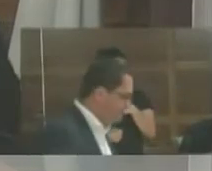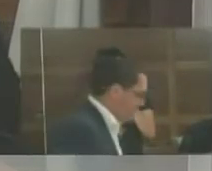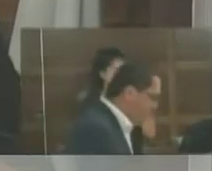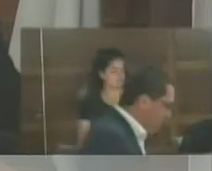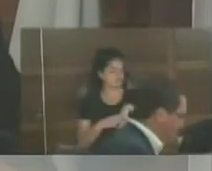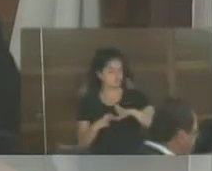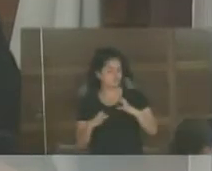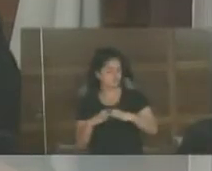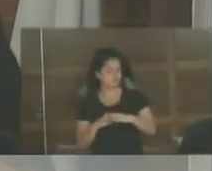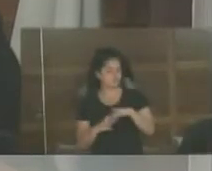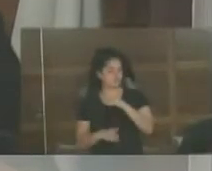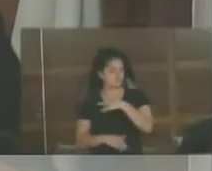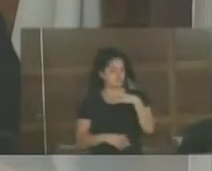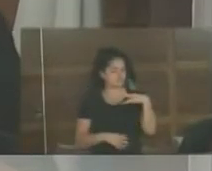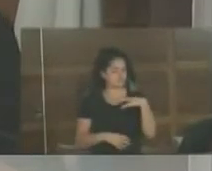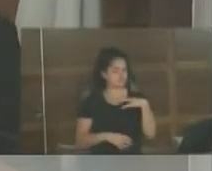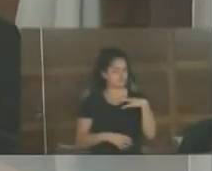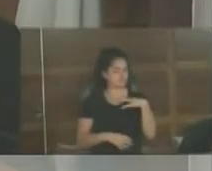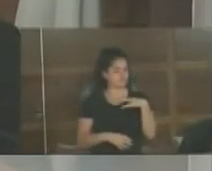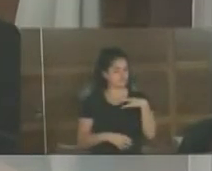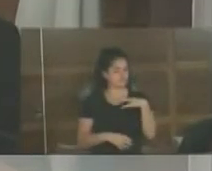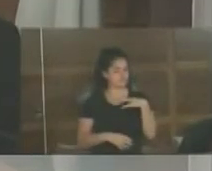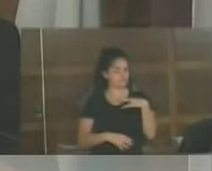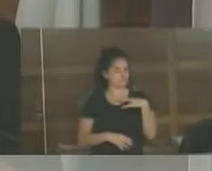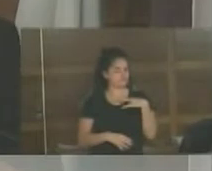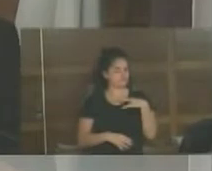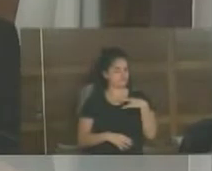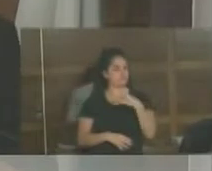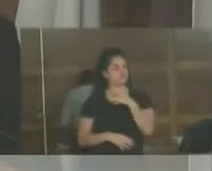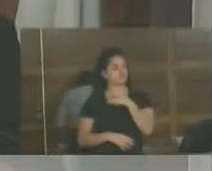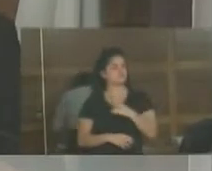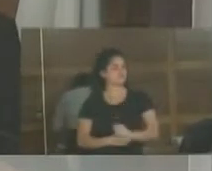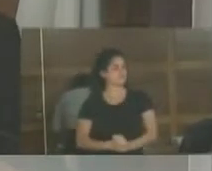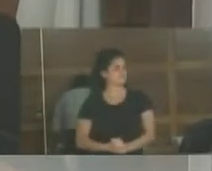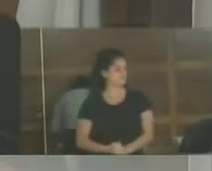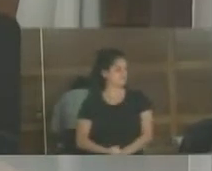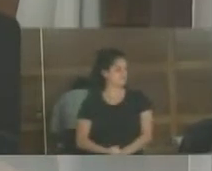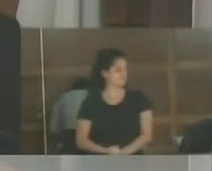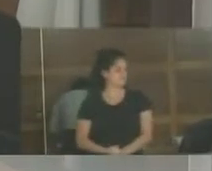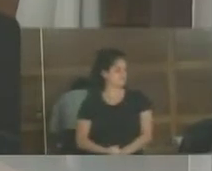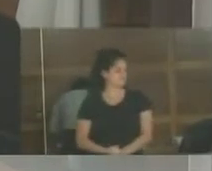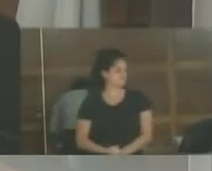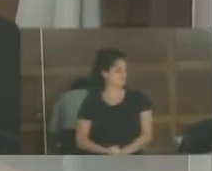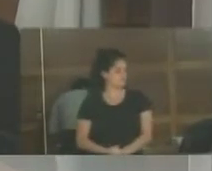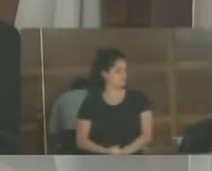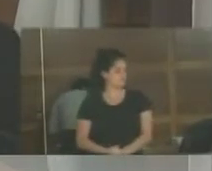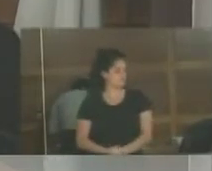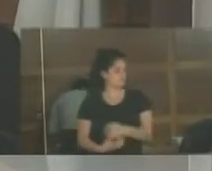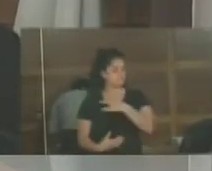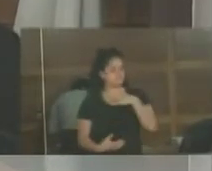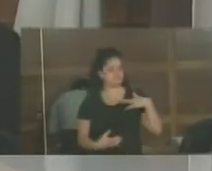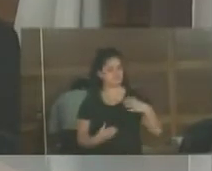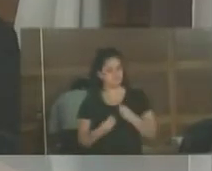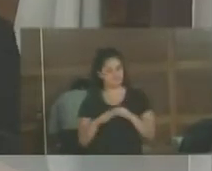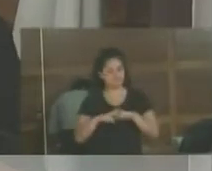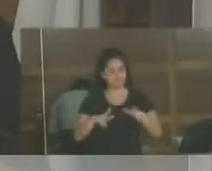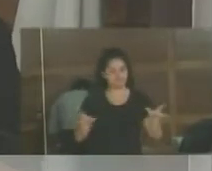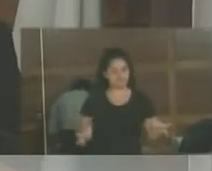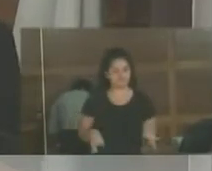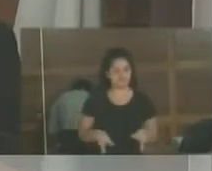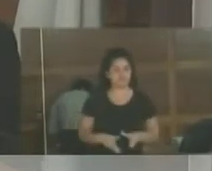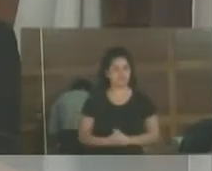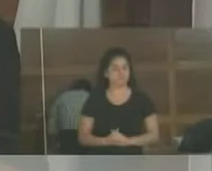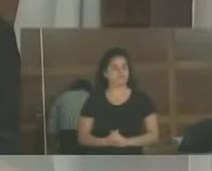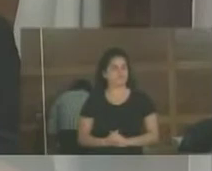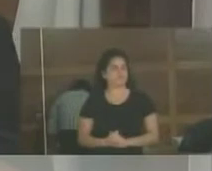de saúde, a saúde, ela Ela é diversificada, em diversas áreas, essa